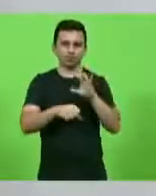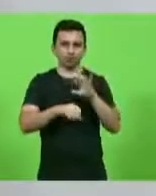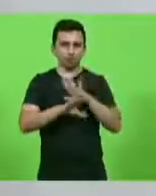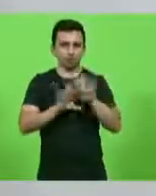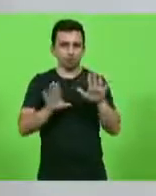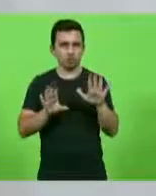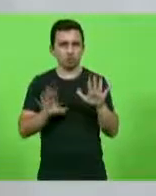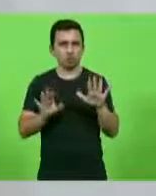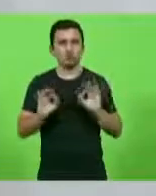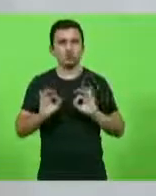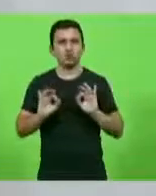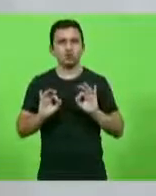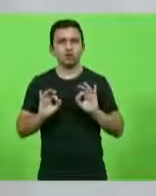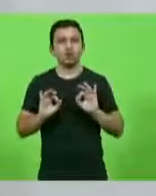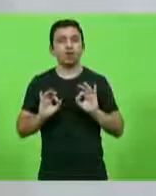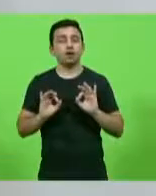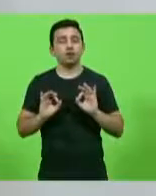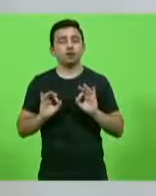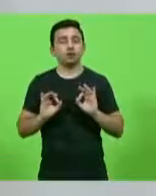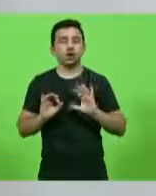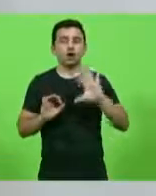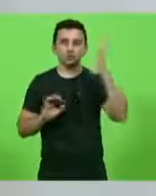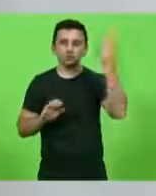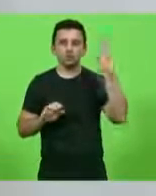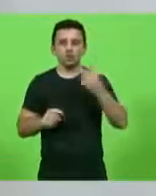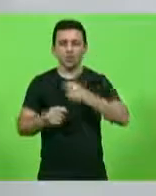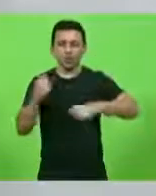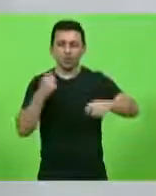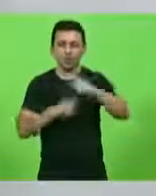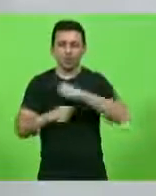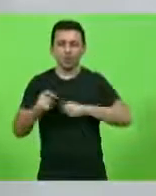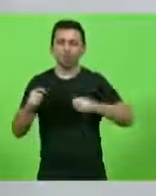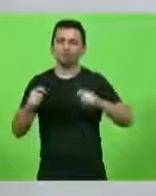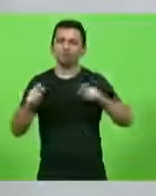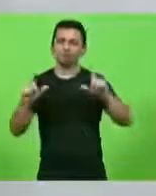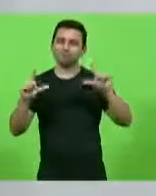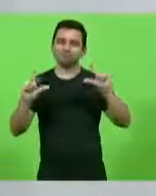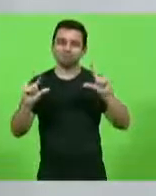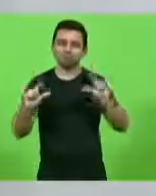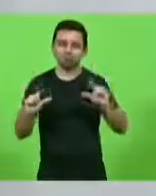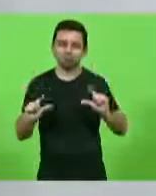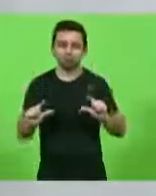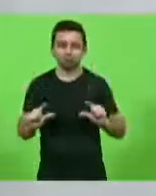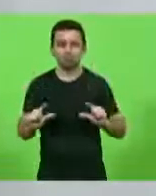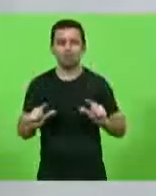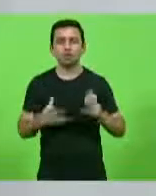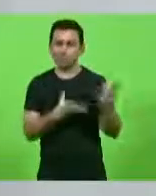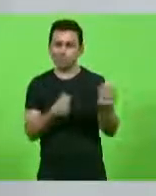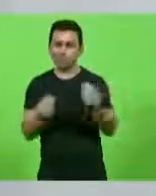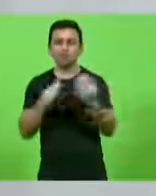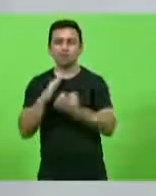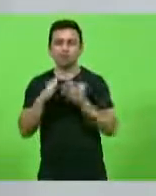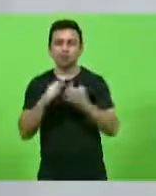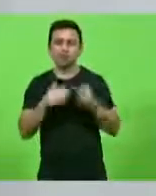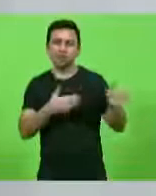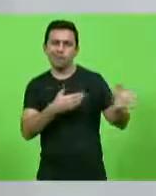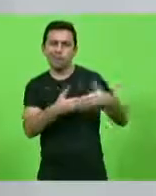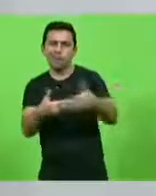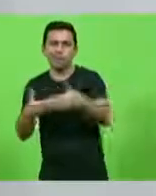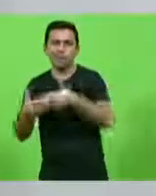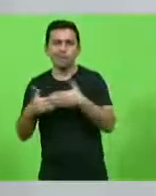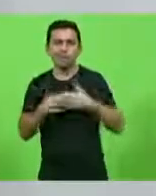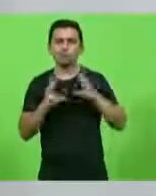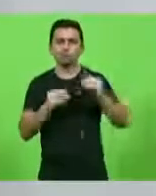realmente deu uma desacelerada na economia e muitas empresas, por vários motivos, como os lockdowns, como